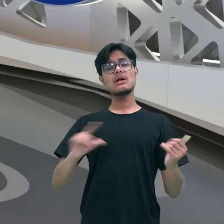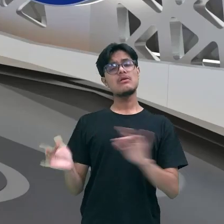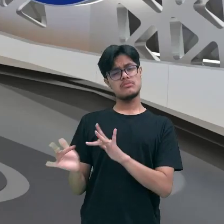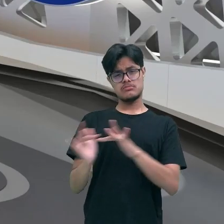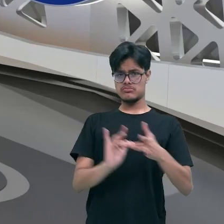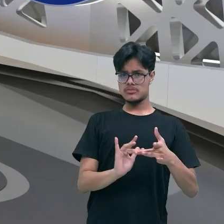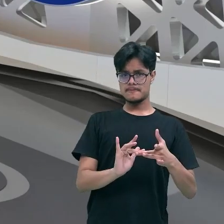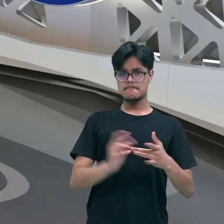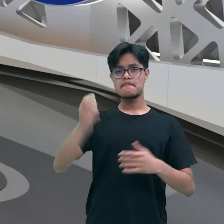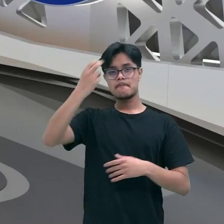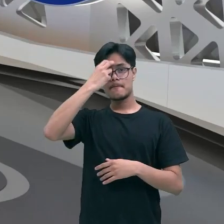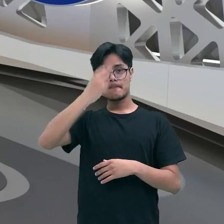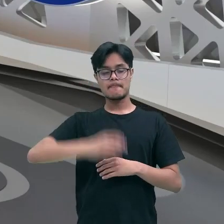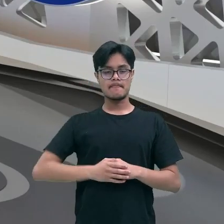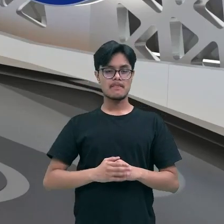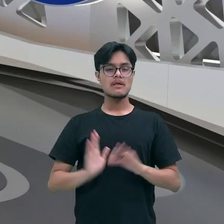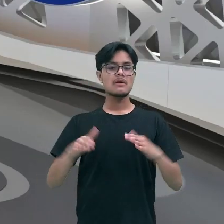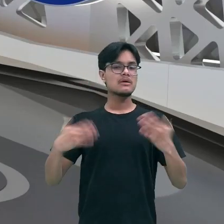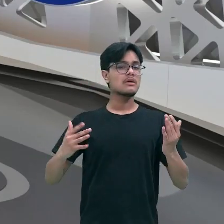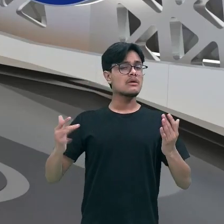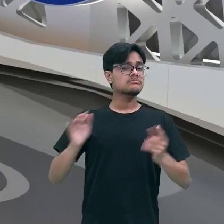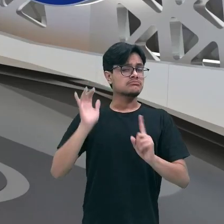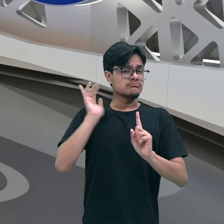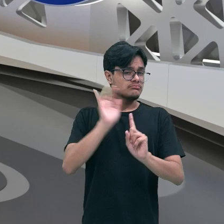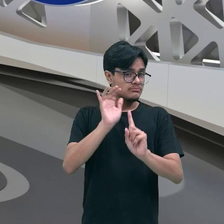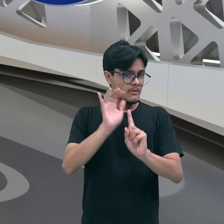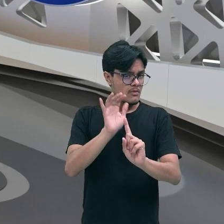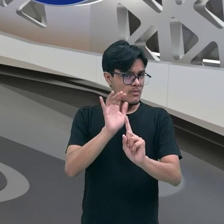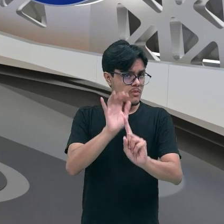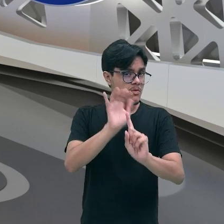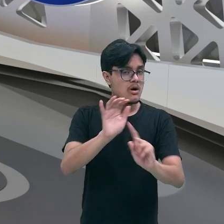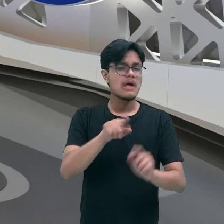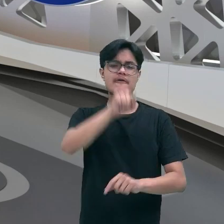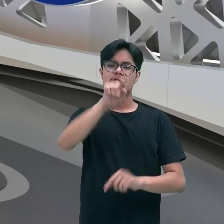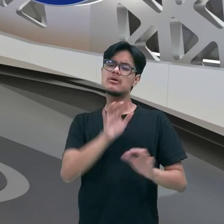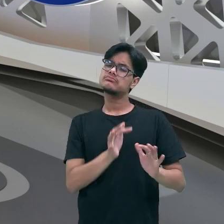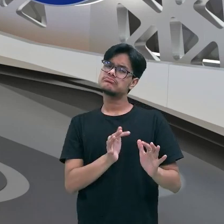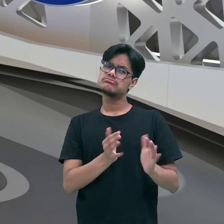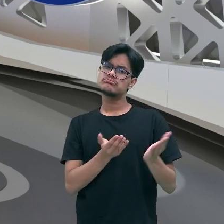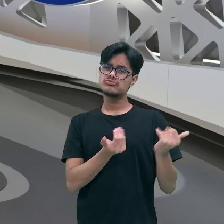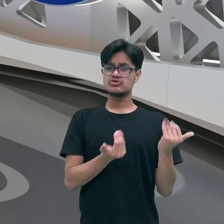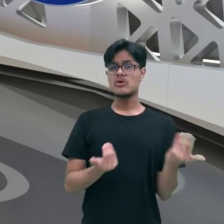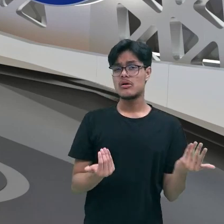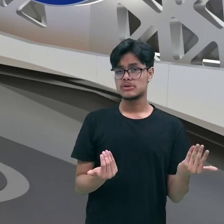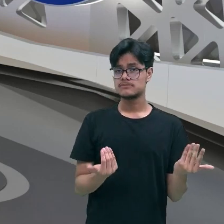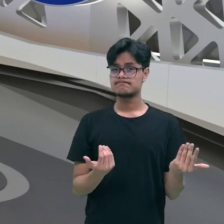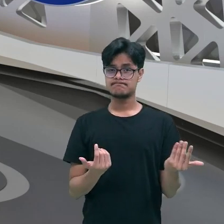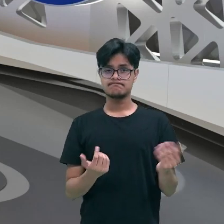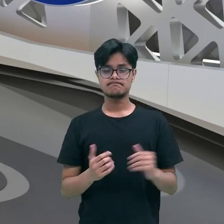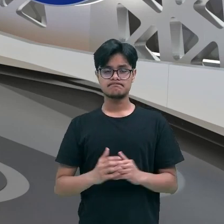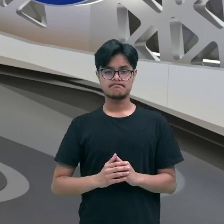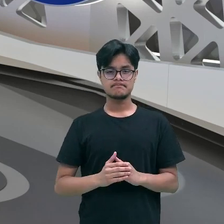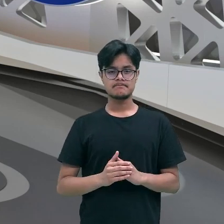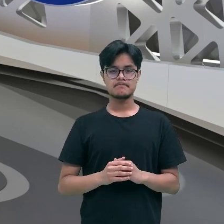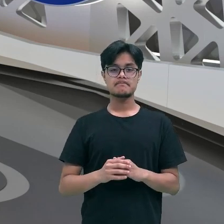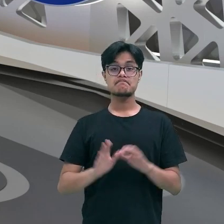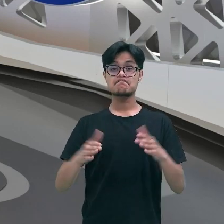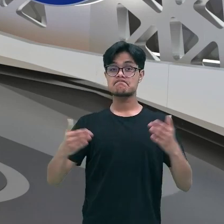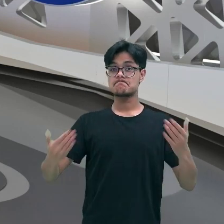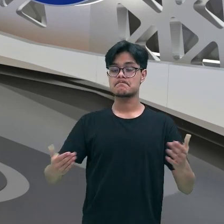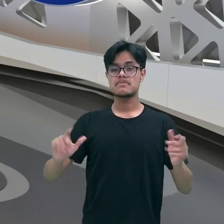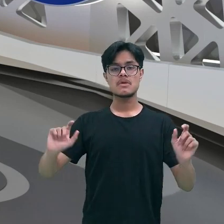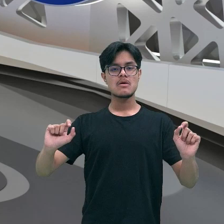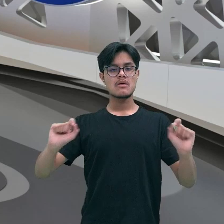contexto, não é? Então, esse contexto vai propiciar que você seja jovem de uma maneira ou não de outra. Entretanto,